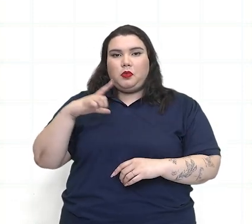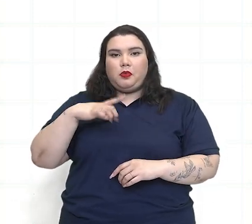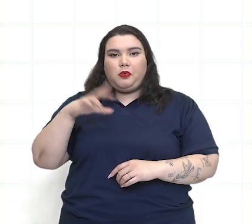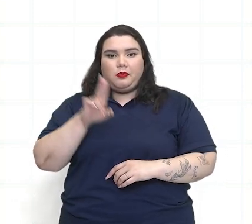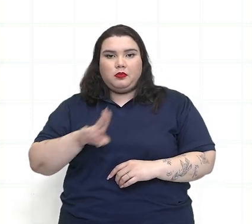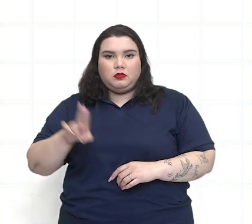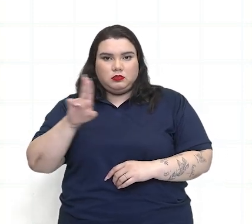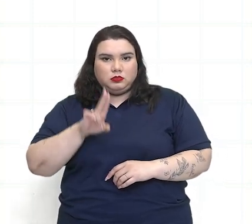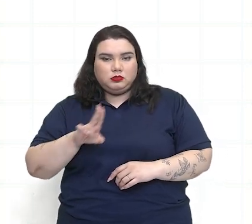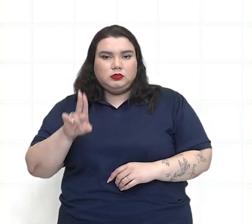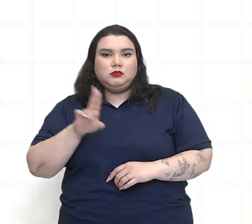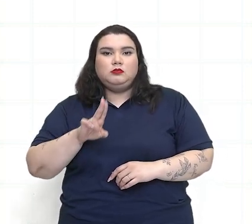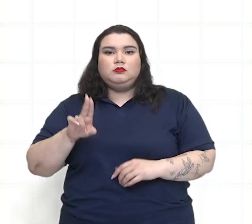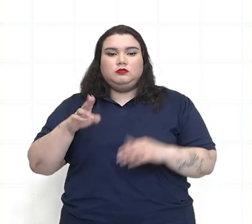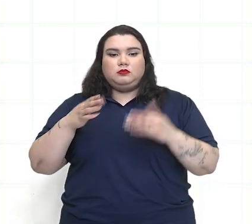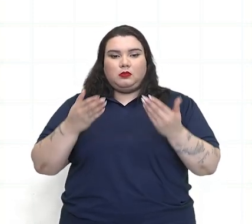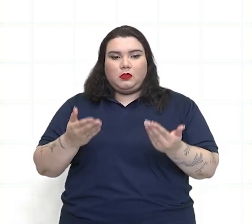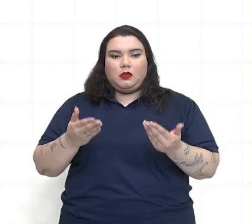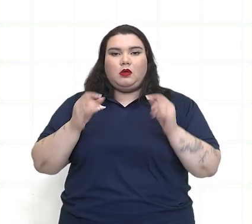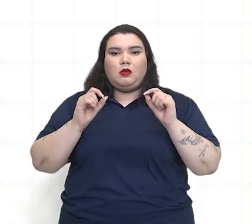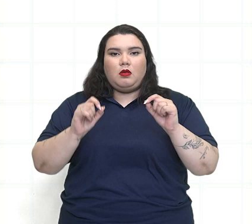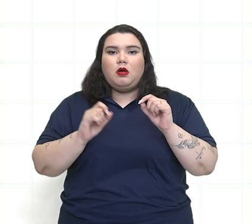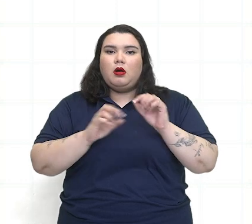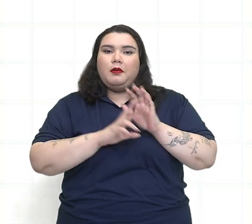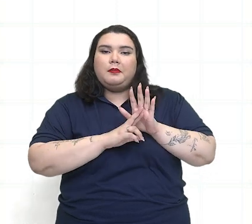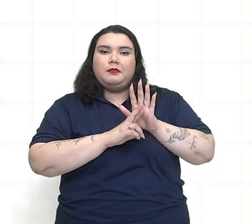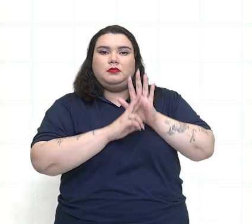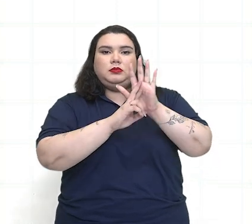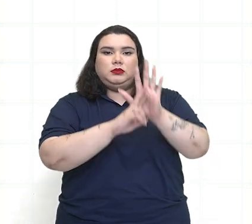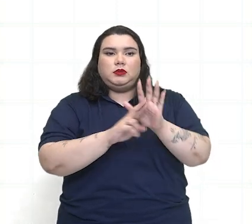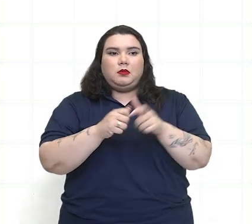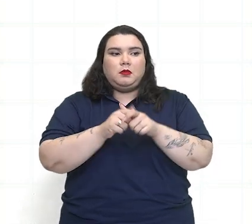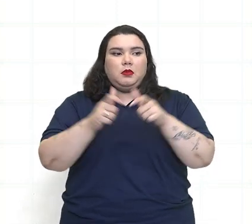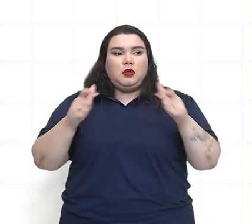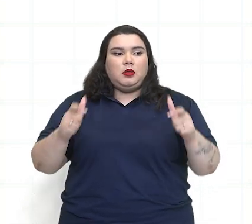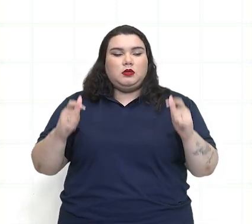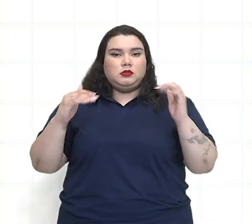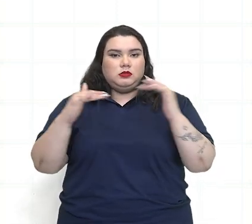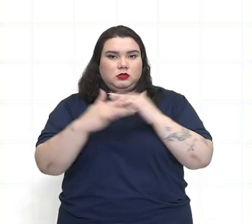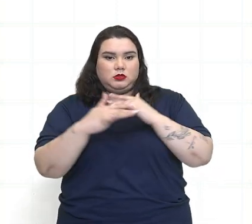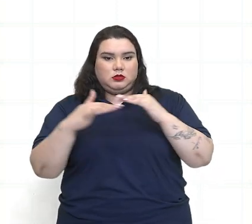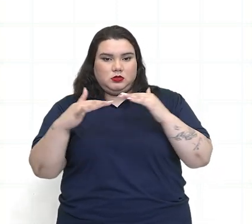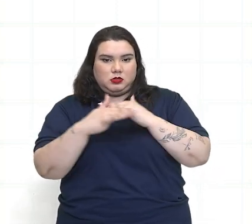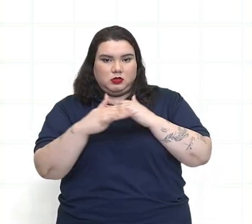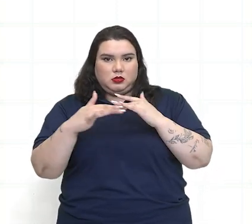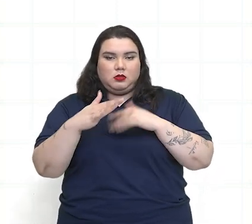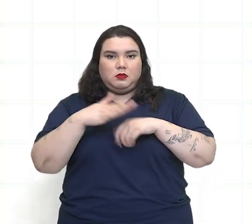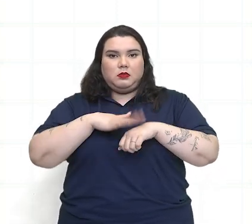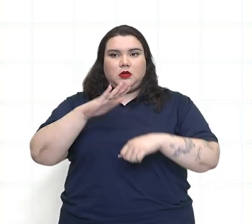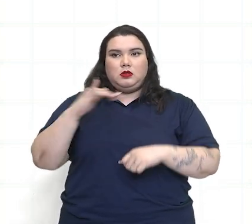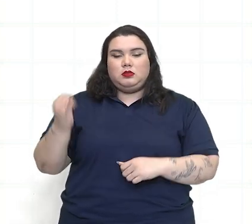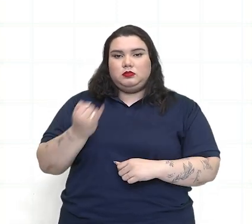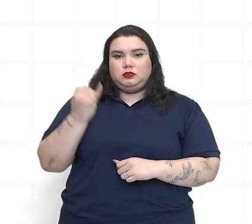dia a dia fala, né? Que é no sentido de representar a maior cidade, a cidade